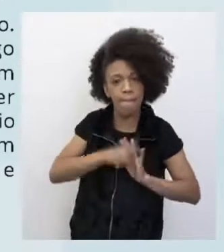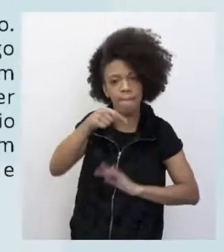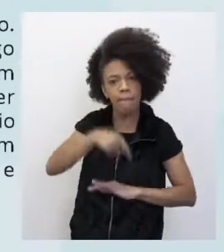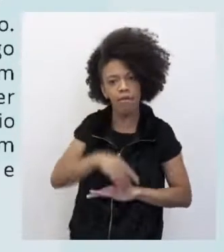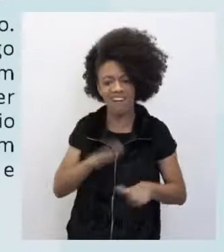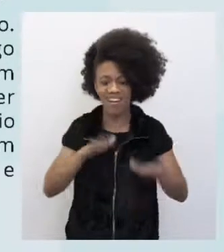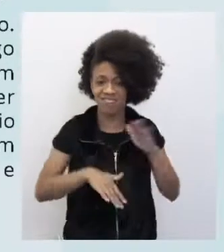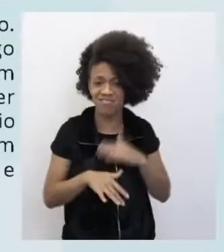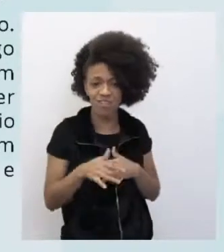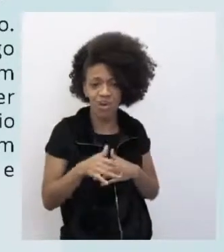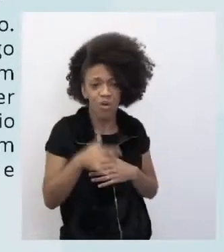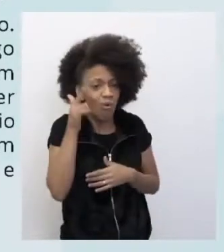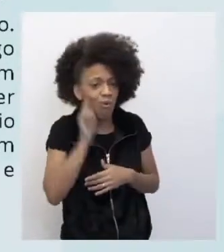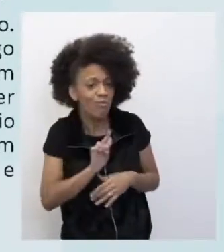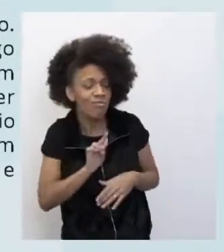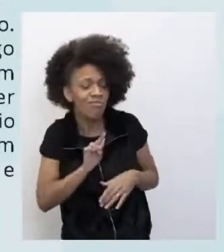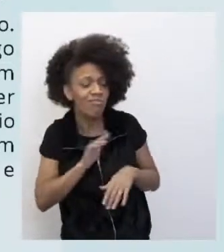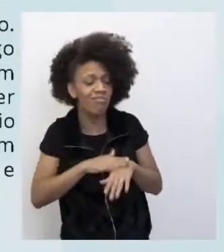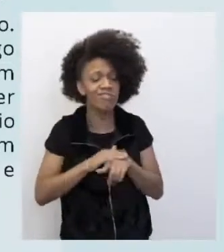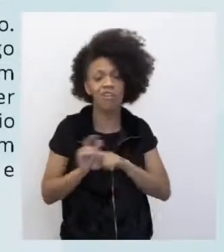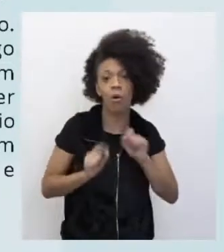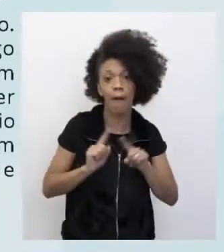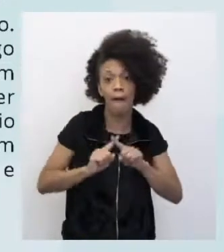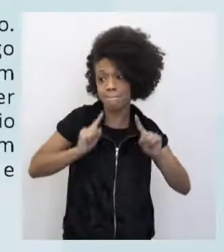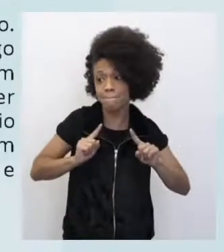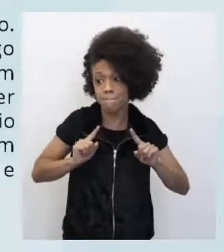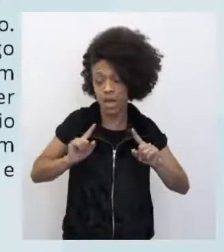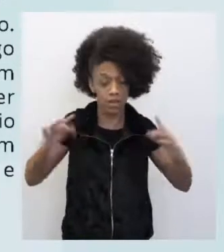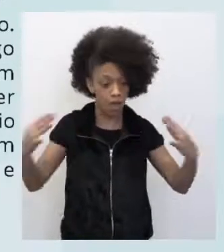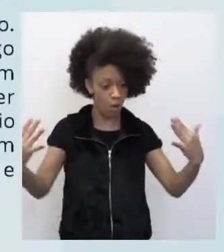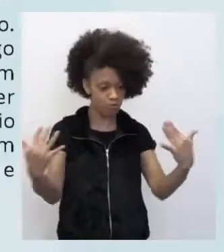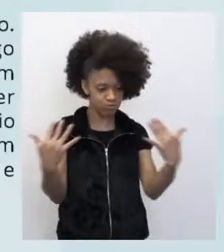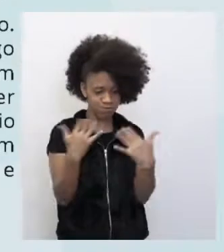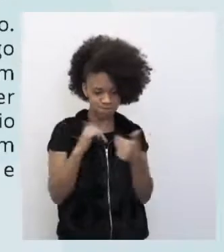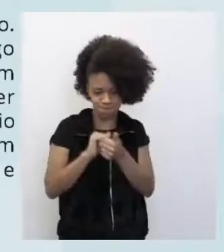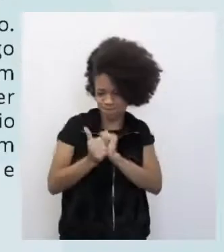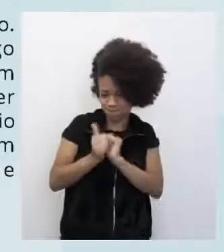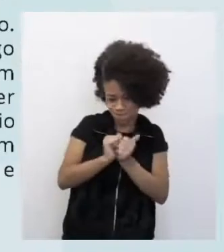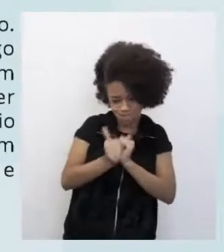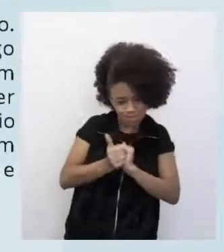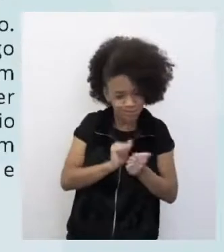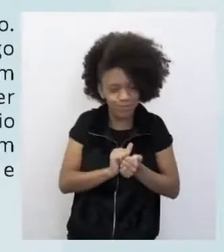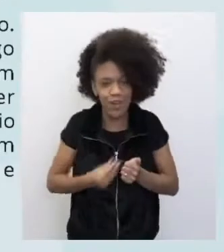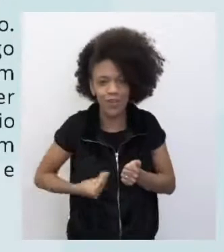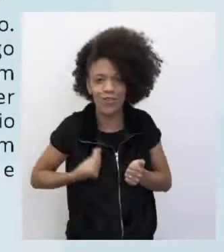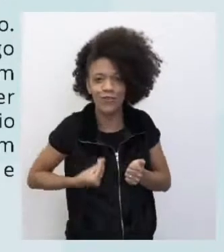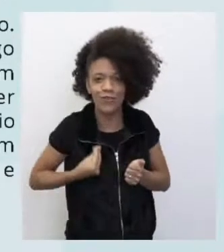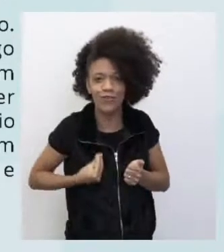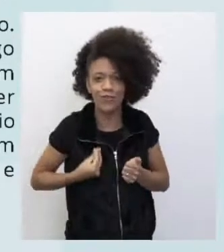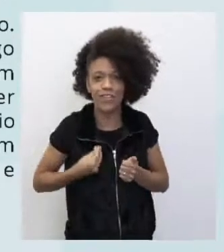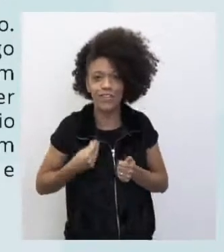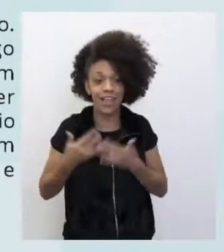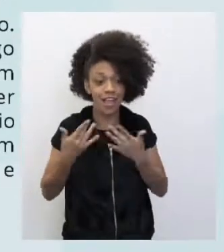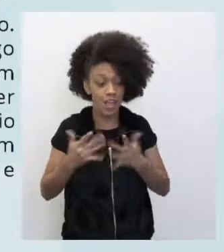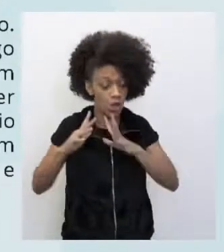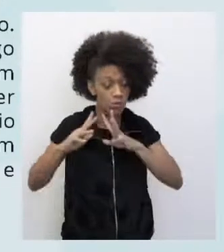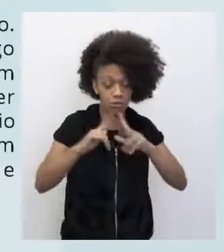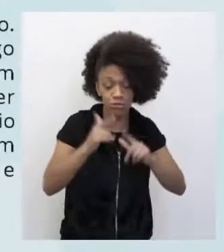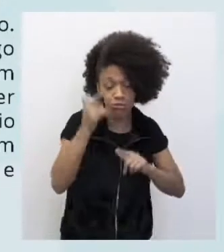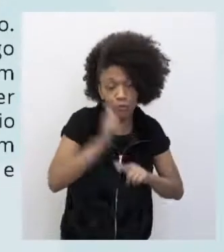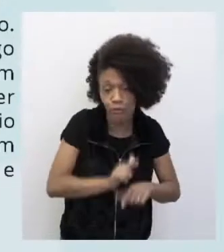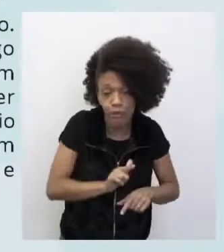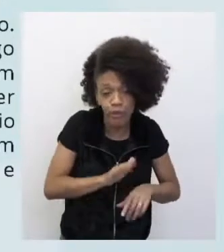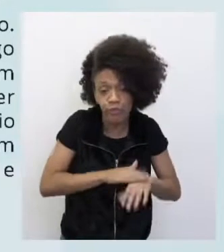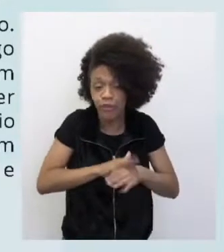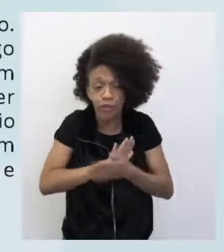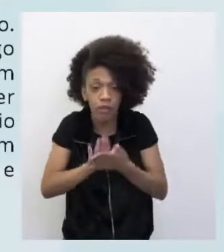eu não consigo fazer algo, mas tenho ao meu lado todas as pessoas que buscam adaptações, assim como todos que não conseguem fazer algo na vida